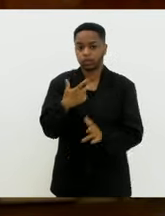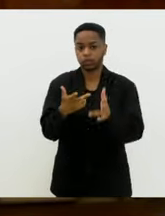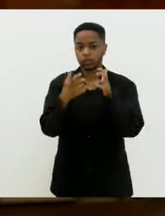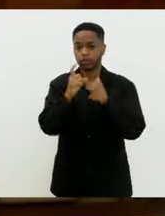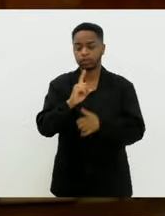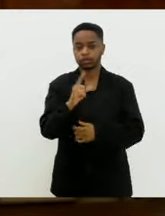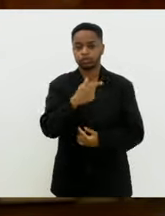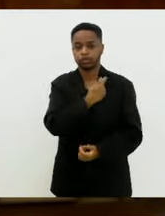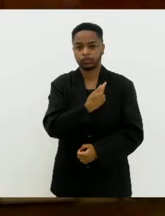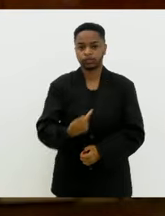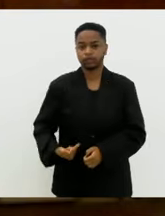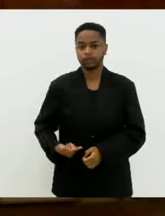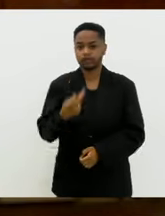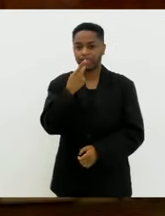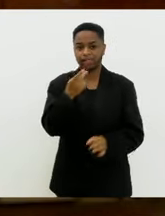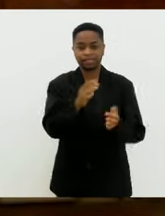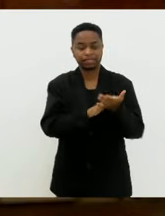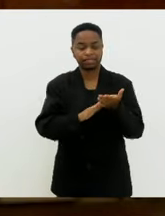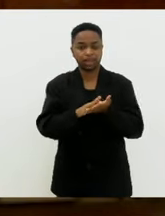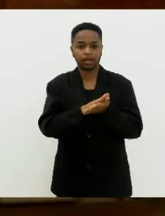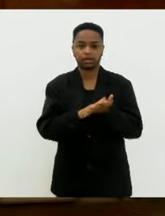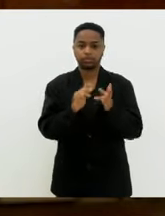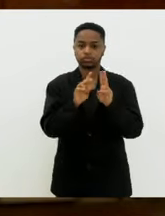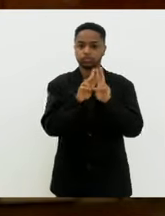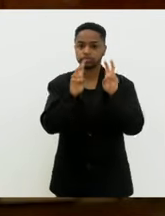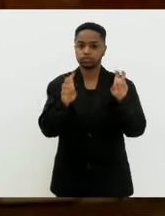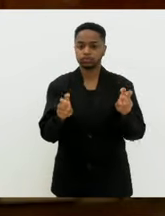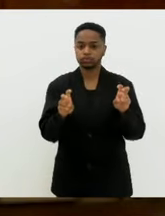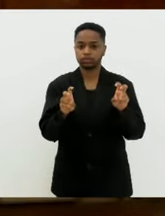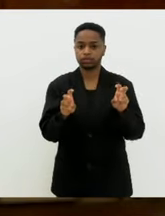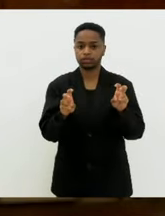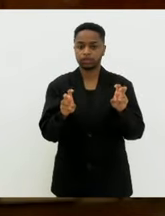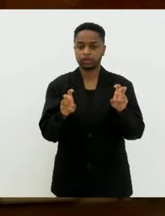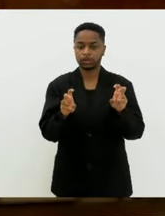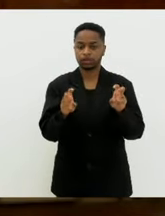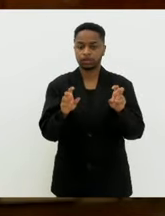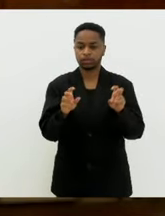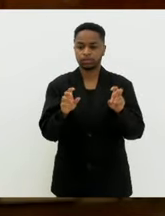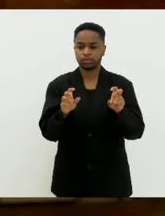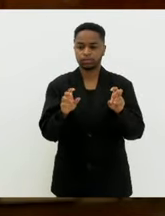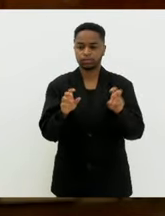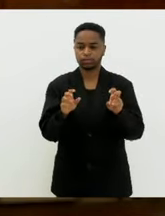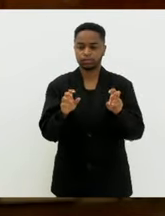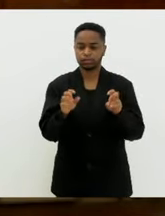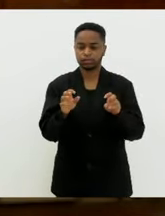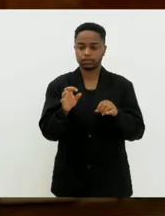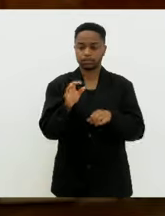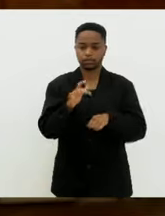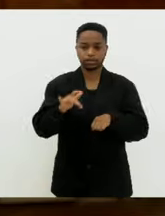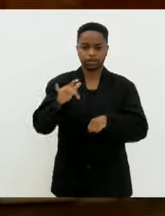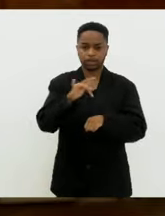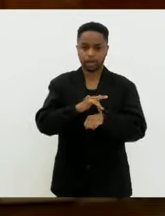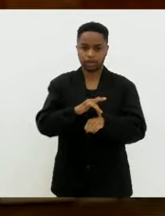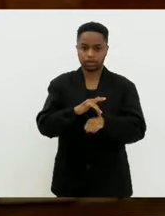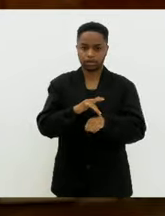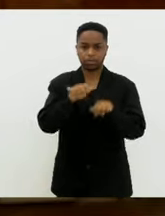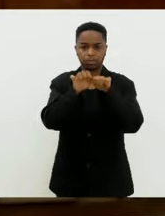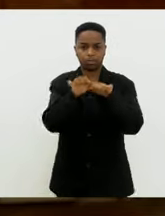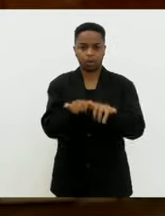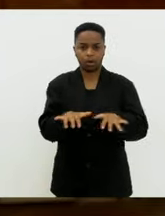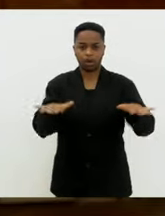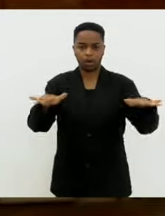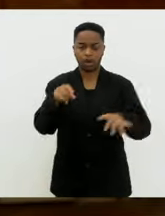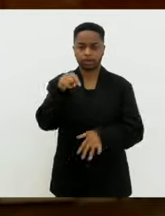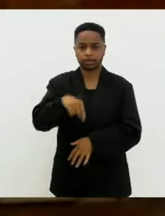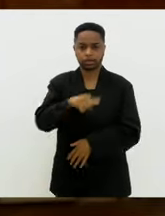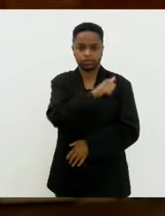falar uma linha sobre a dengue, sobre a epidemia de dengue que está sob o estado do Rio de